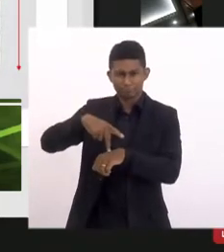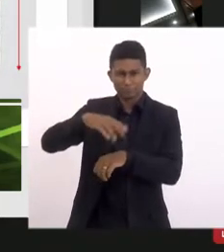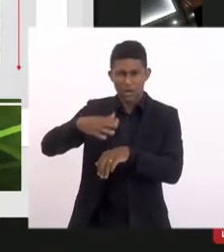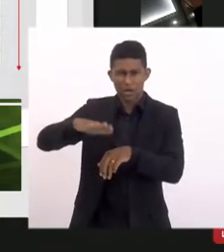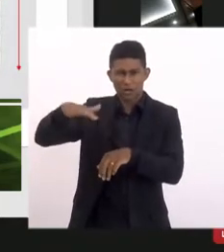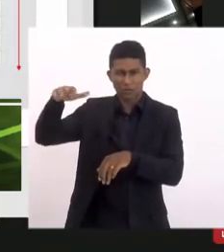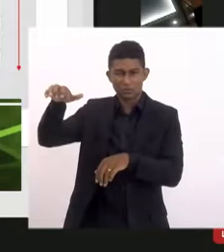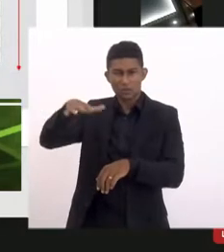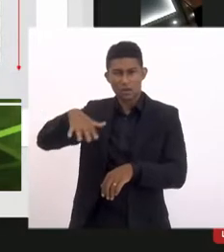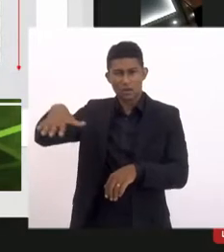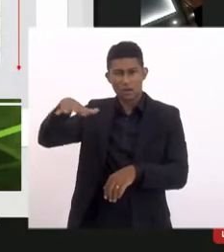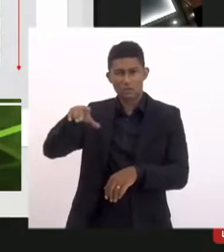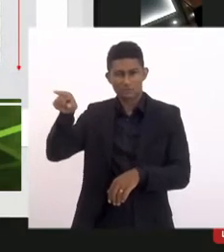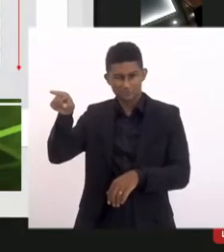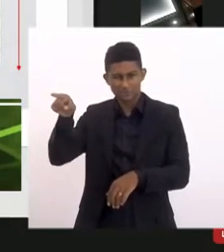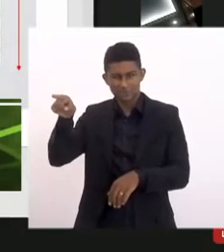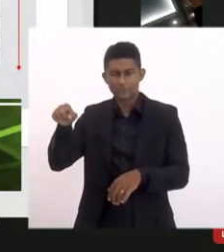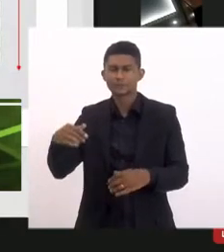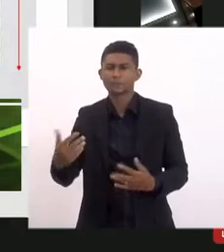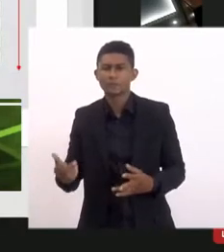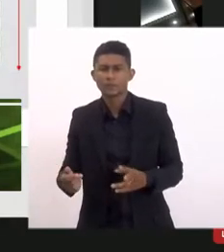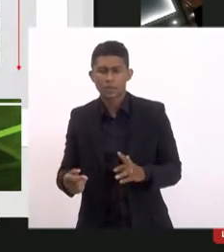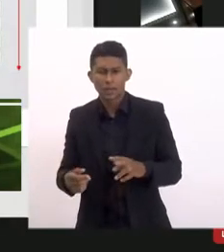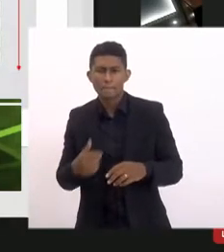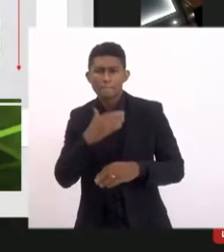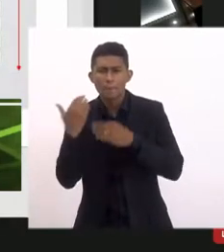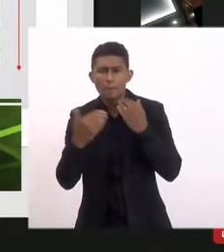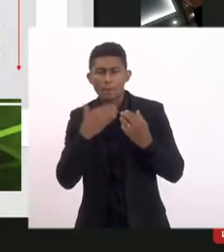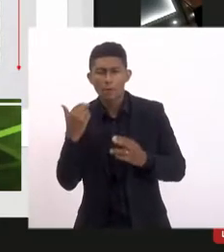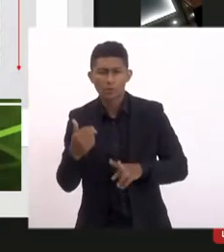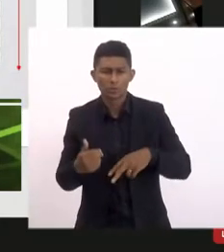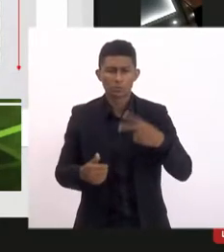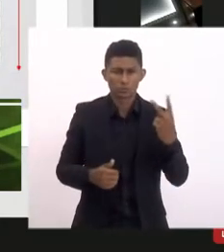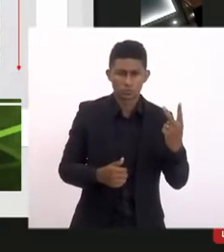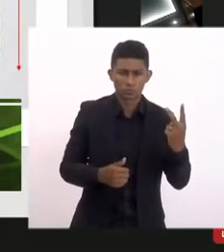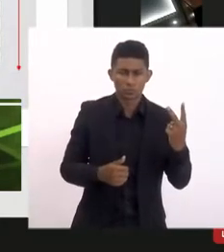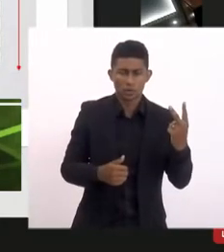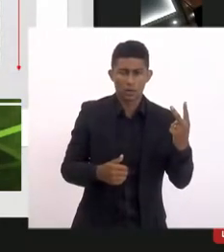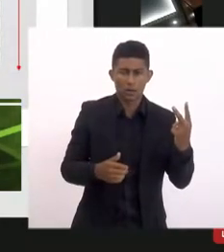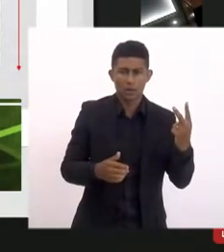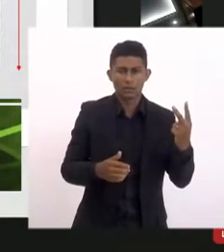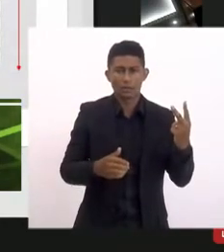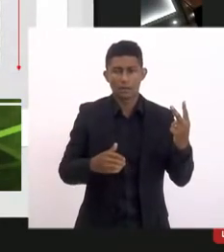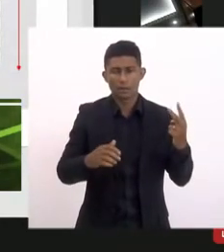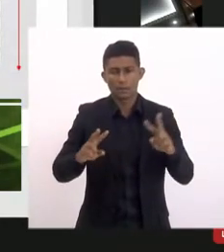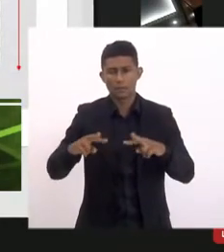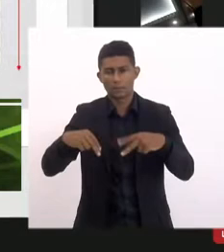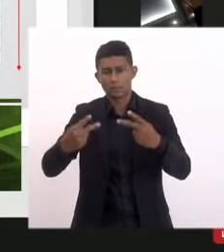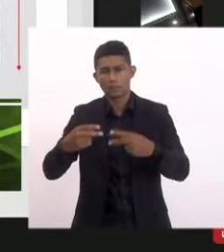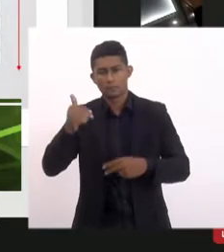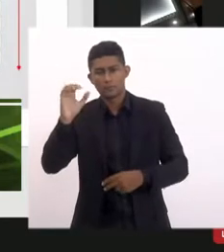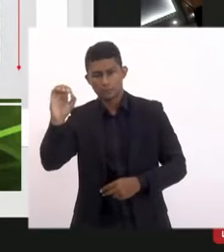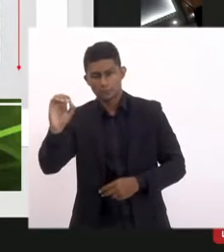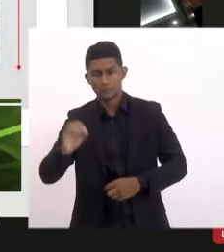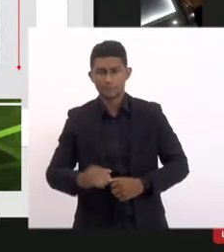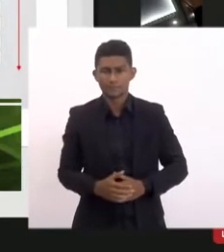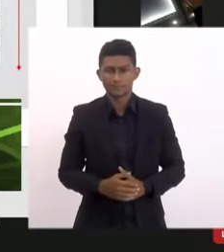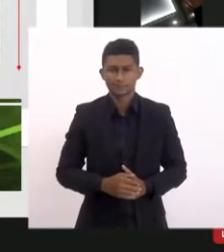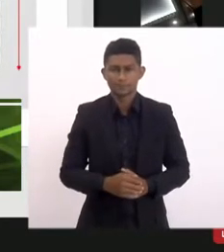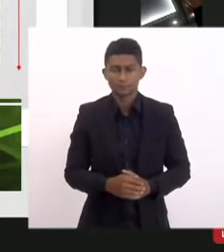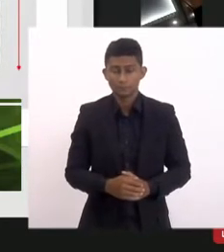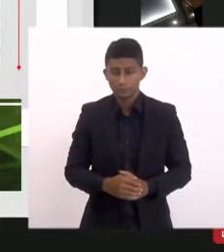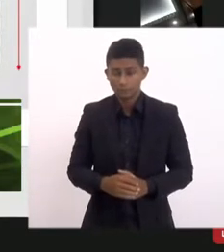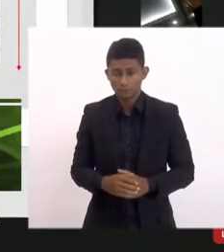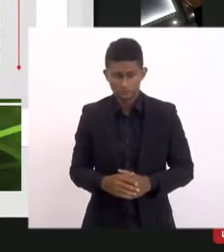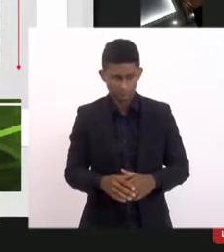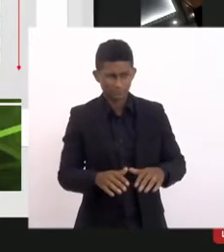para a semana 4, saiu de 2 para 10. Oi, sim? Doutor Mário, eu tenho uma sugestão, se o